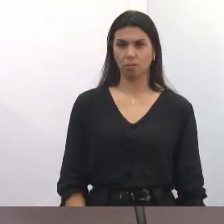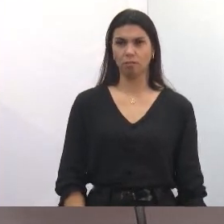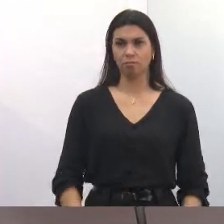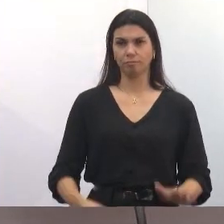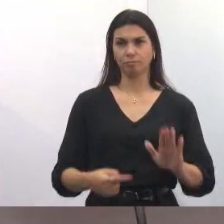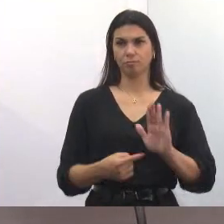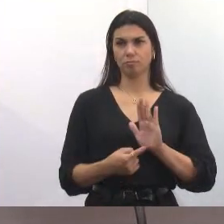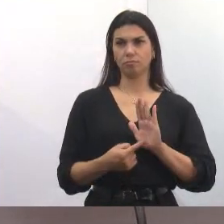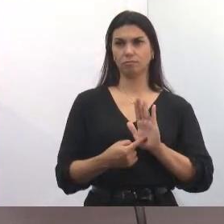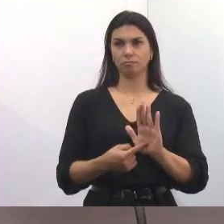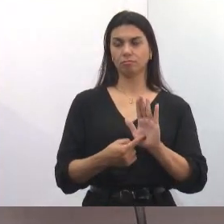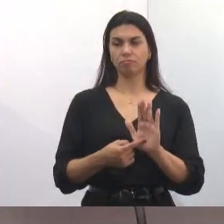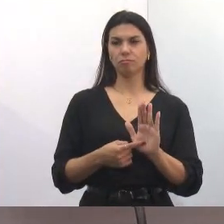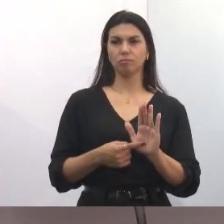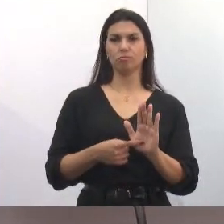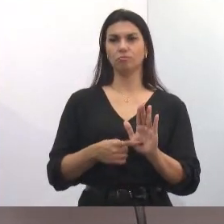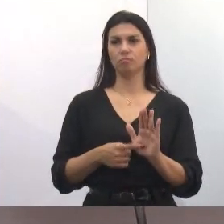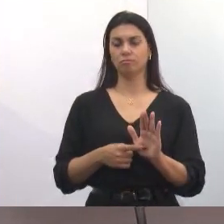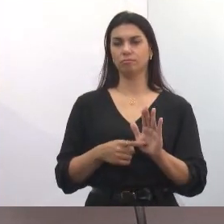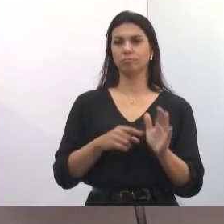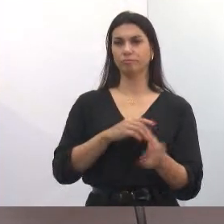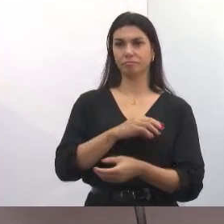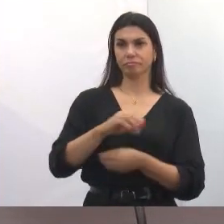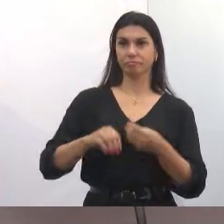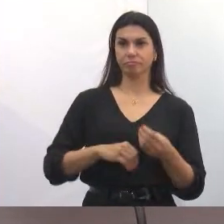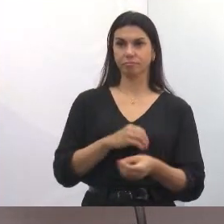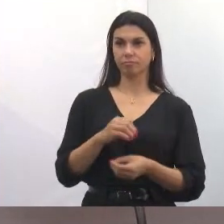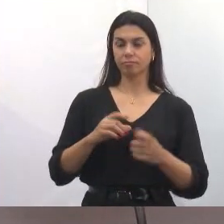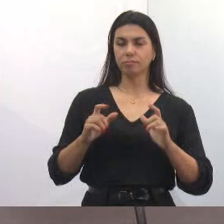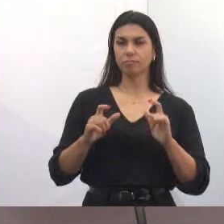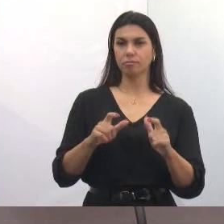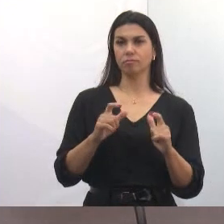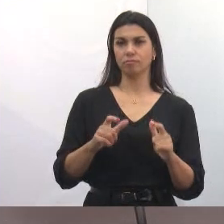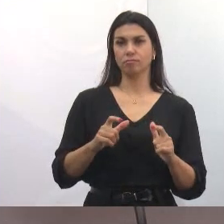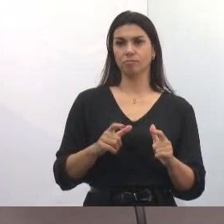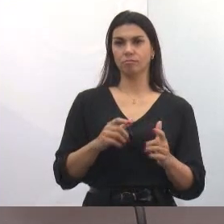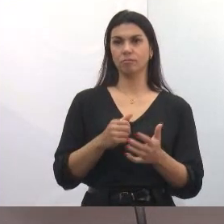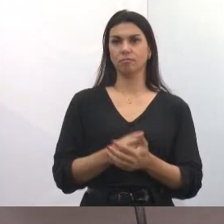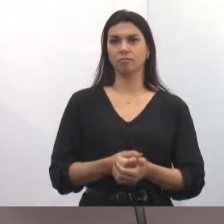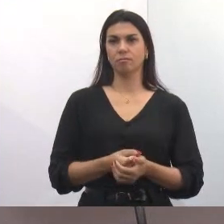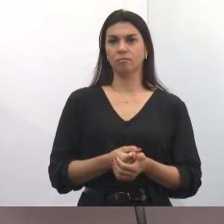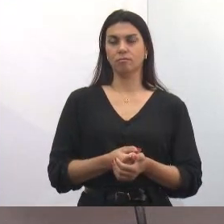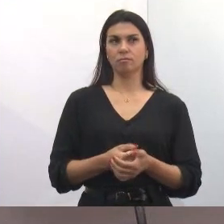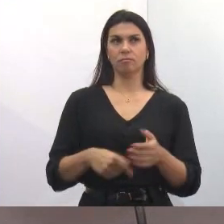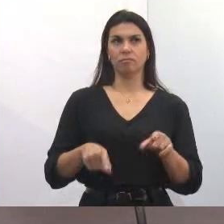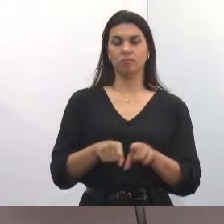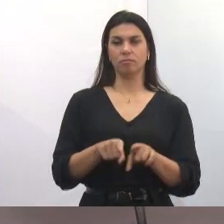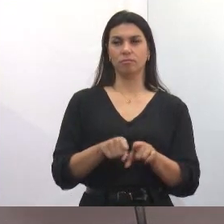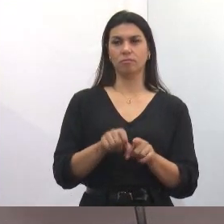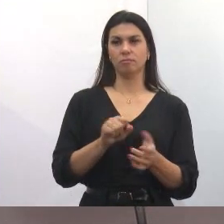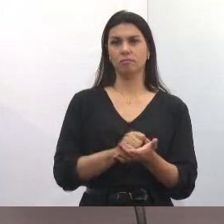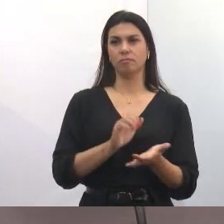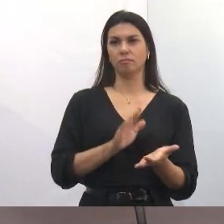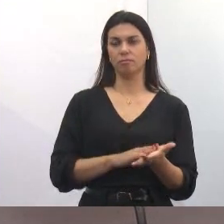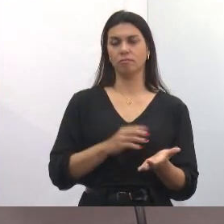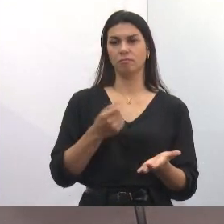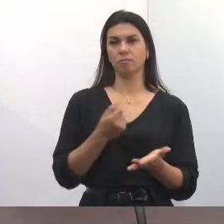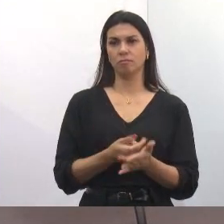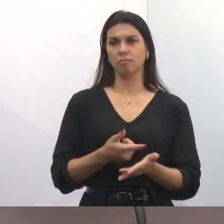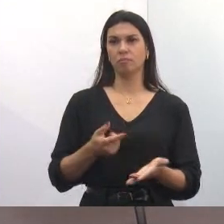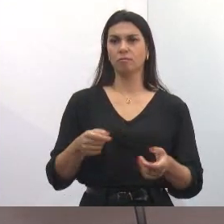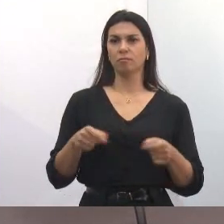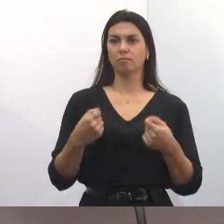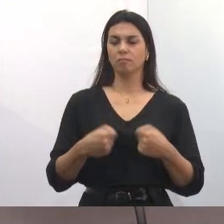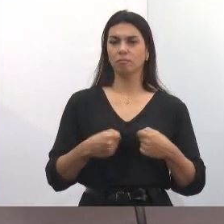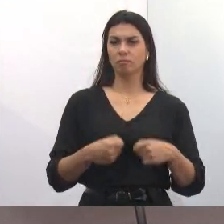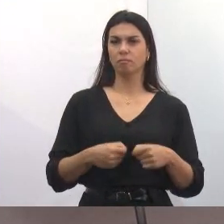constatam desordem e infração às leis durante a verificação, são aplicadas notificações e multas. Desta forma, as